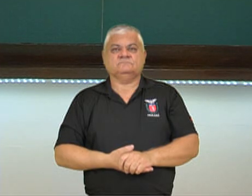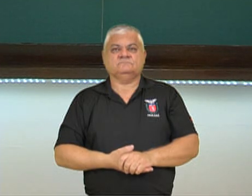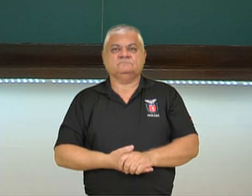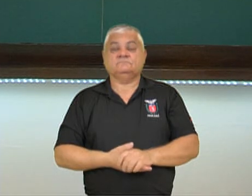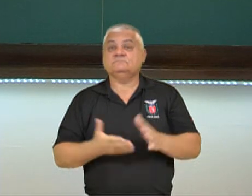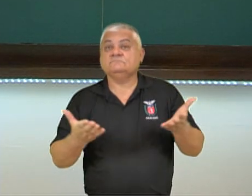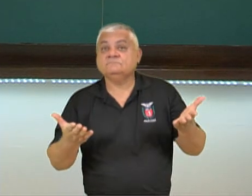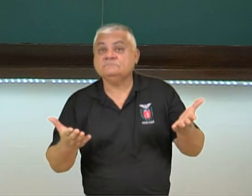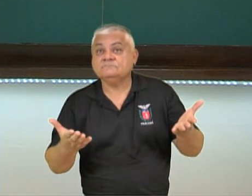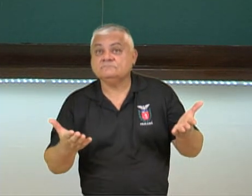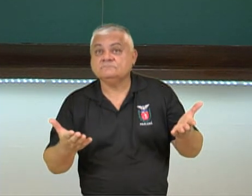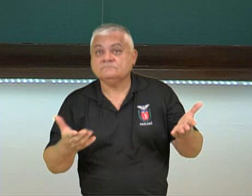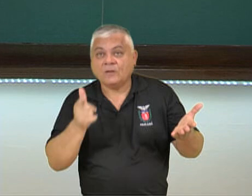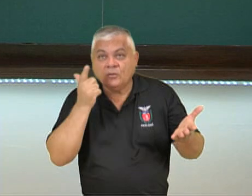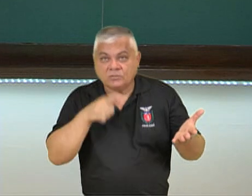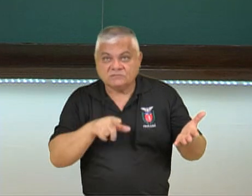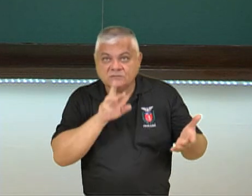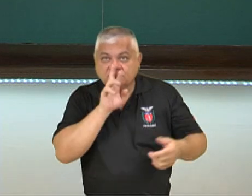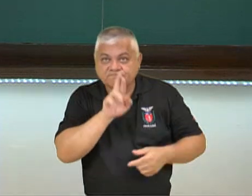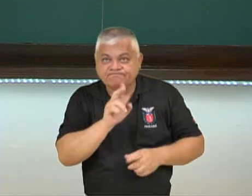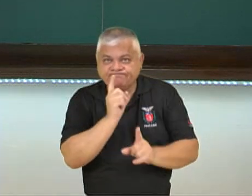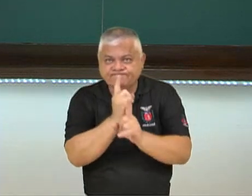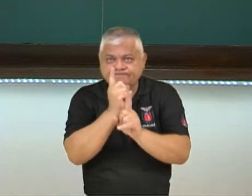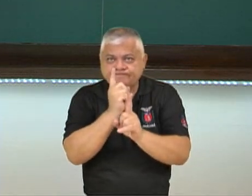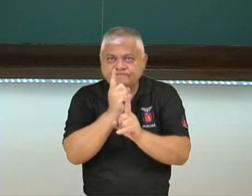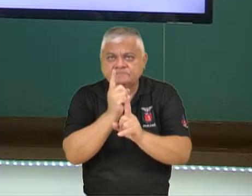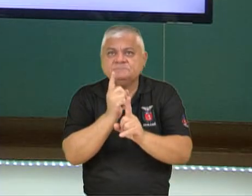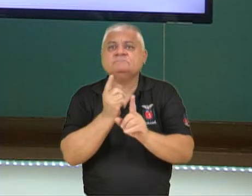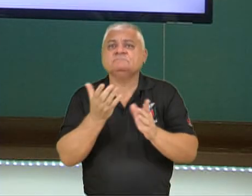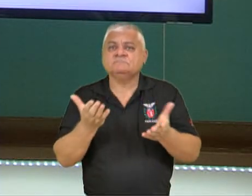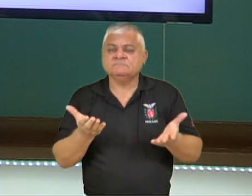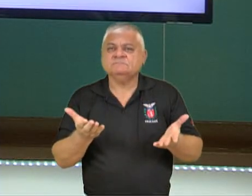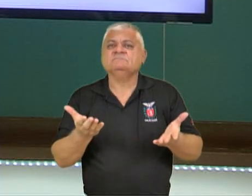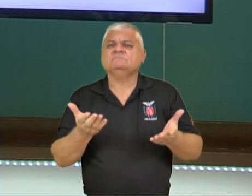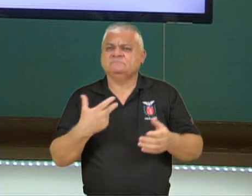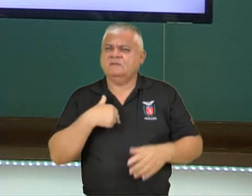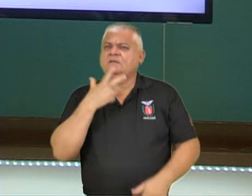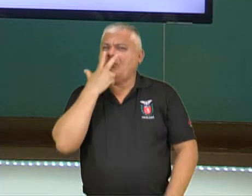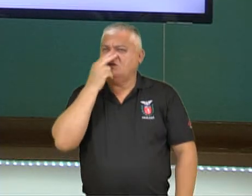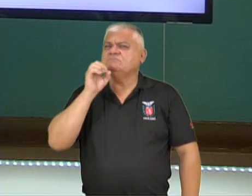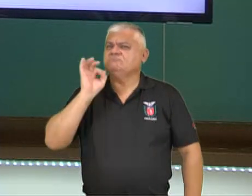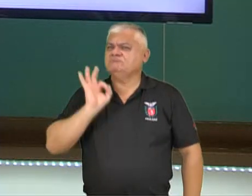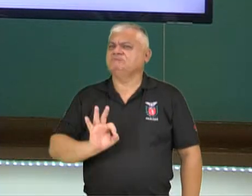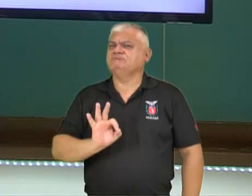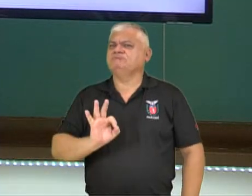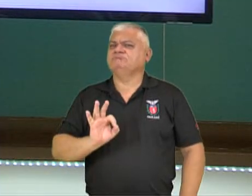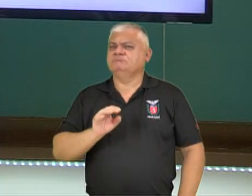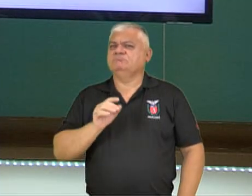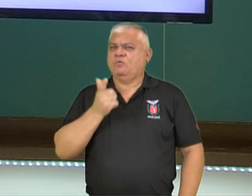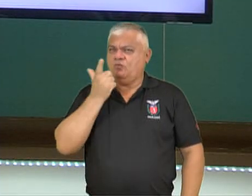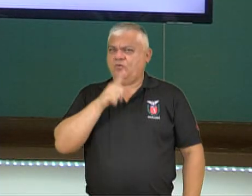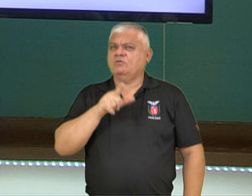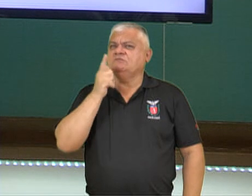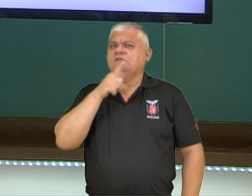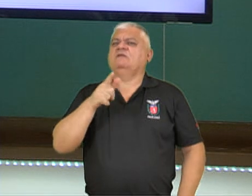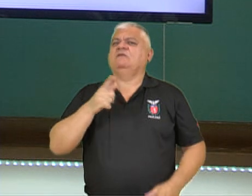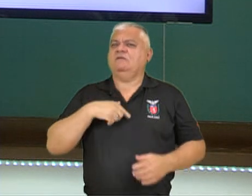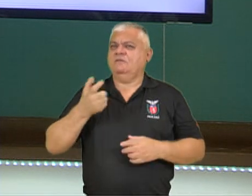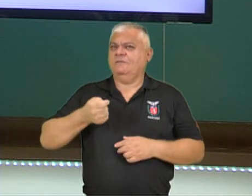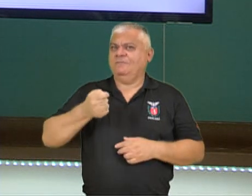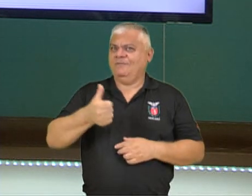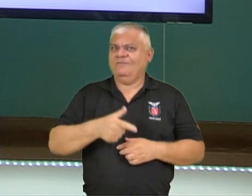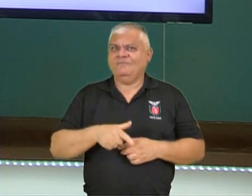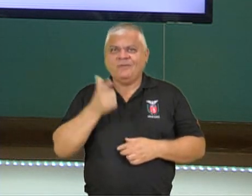E aí, meus queridos, conseguiram resolver? Cara, tenho certeza que sim. Depois das dicas que eu passei para vocês, vocês estão acertando tudo,